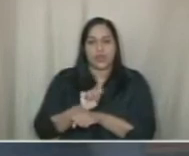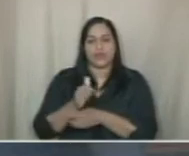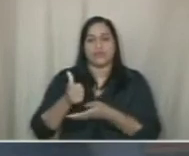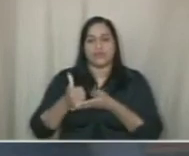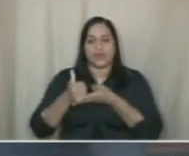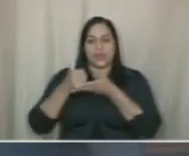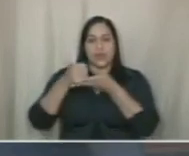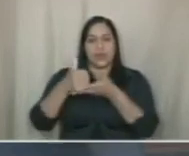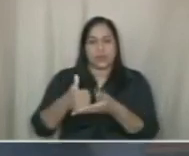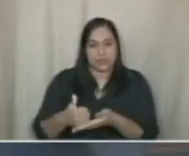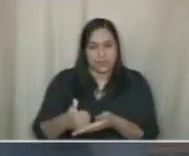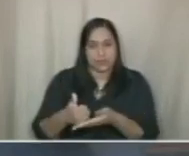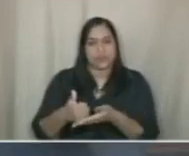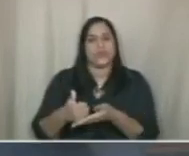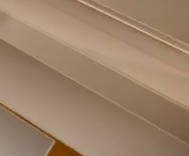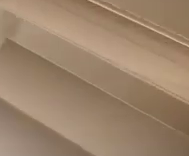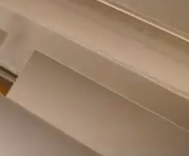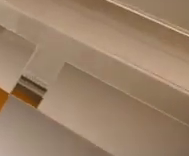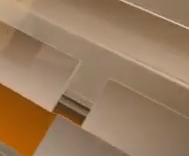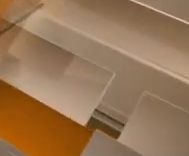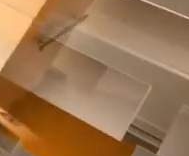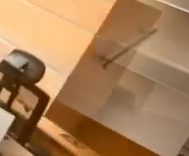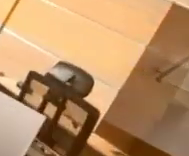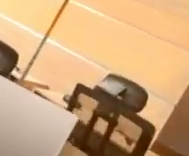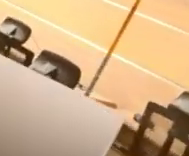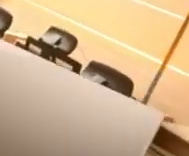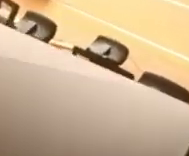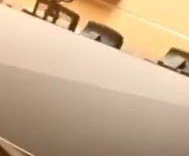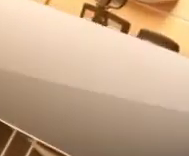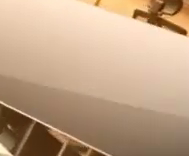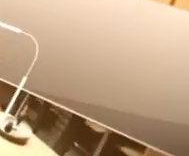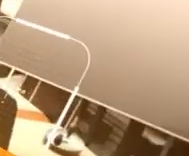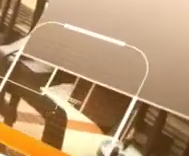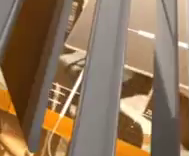contribuí para a economicidade do estado e